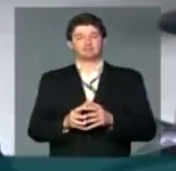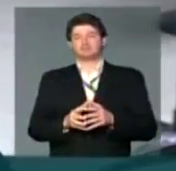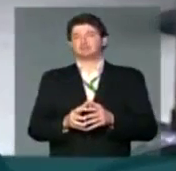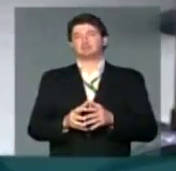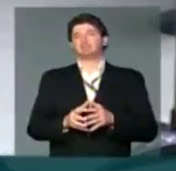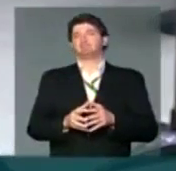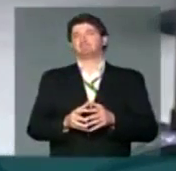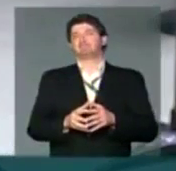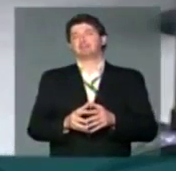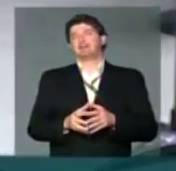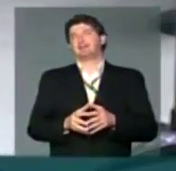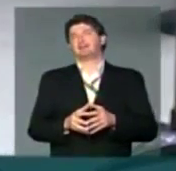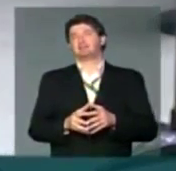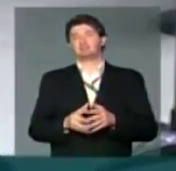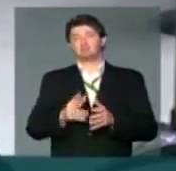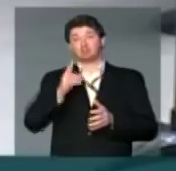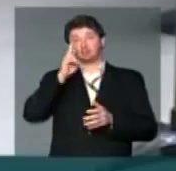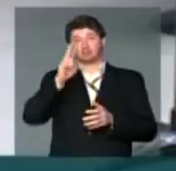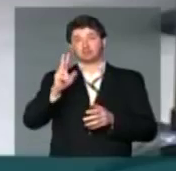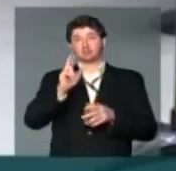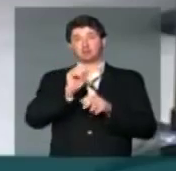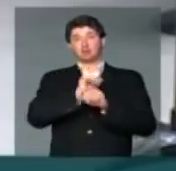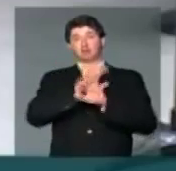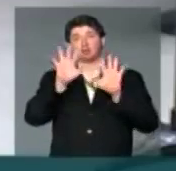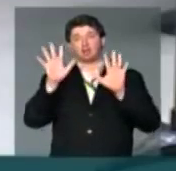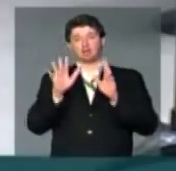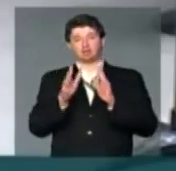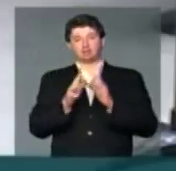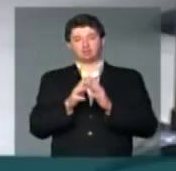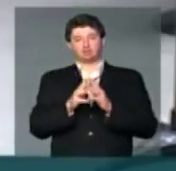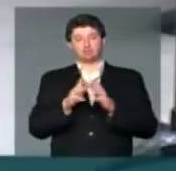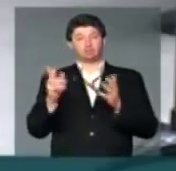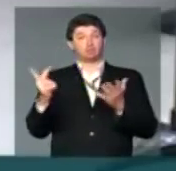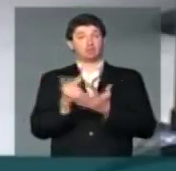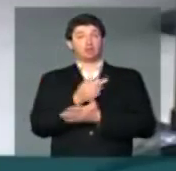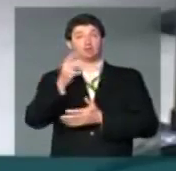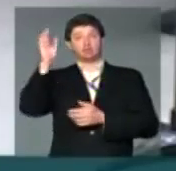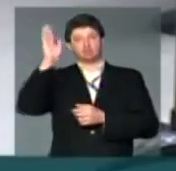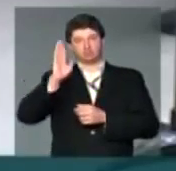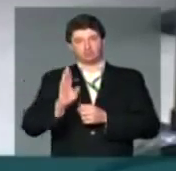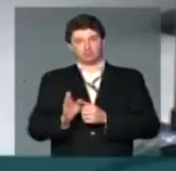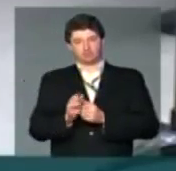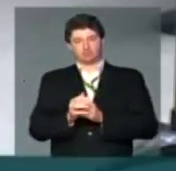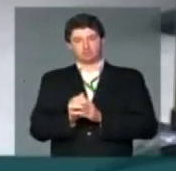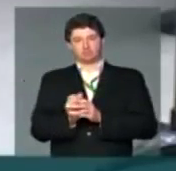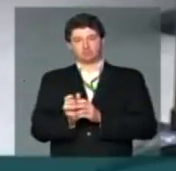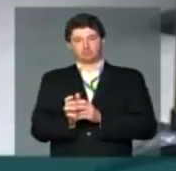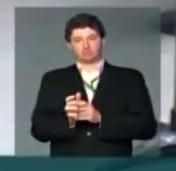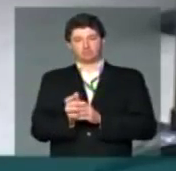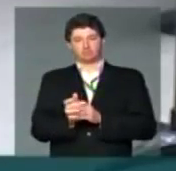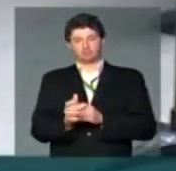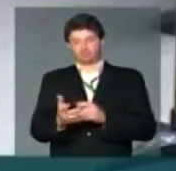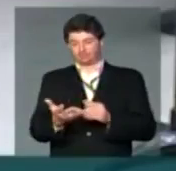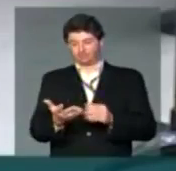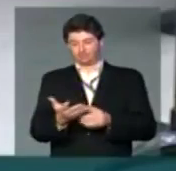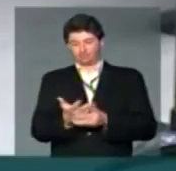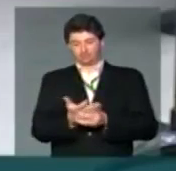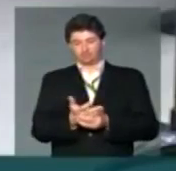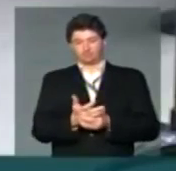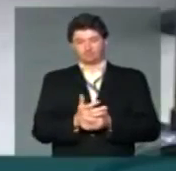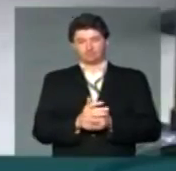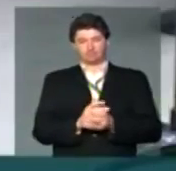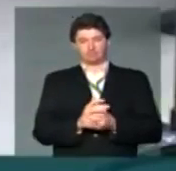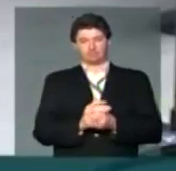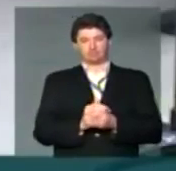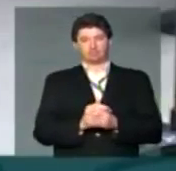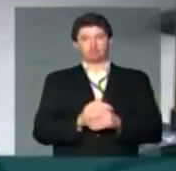tem uma visão muito clara do que vem ocorrendo hoje no nosso país. Vossa Excelência não só